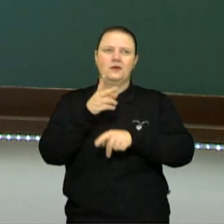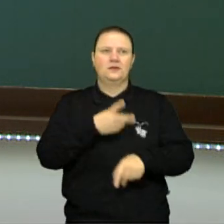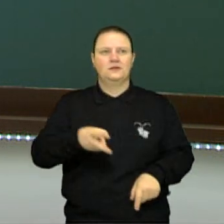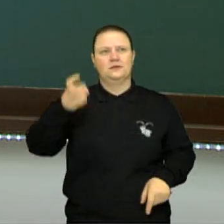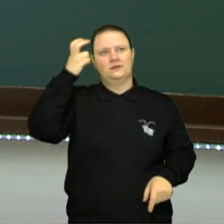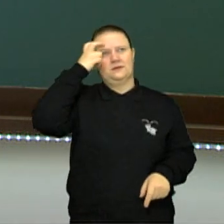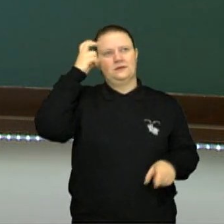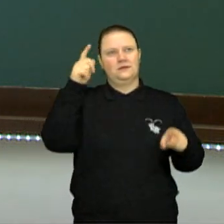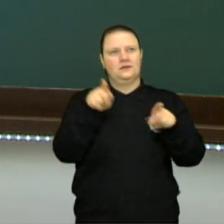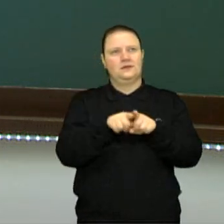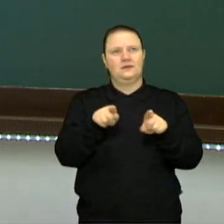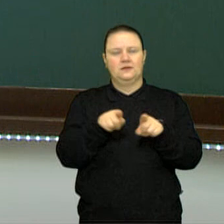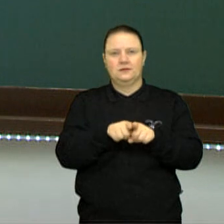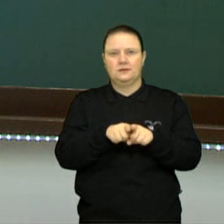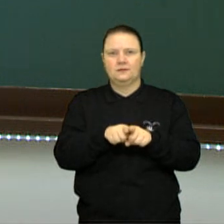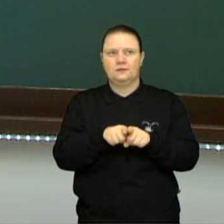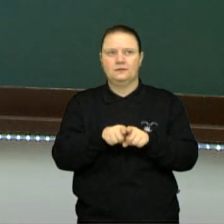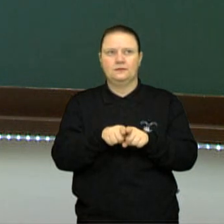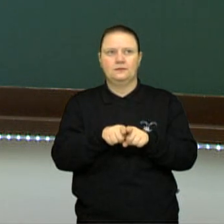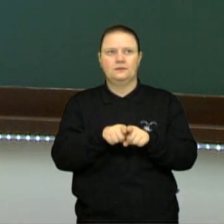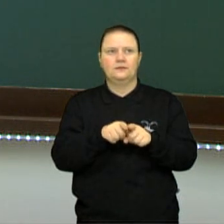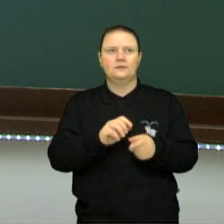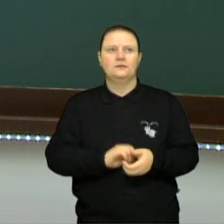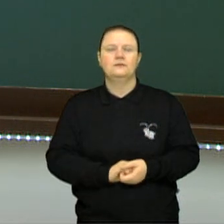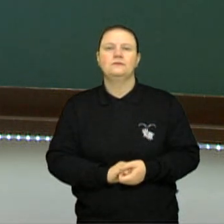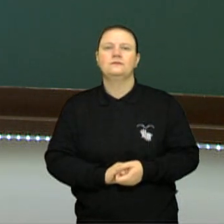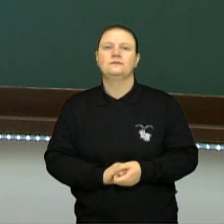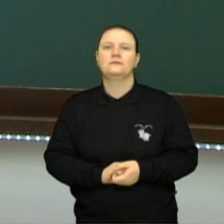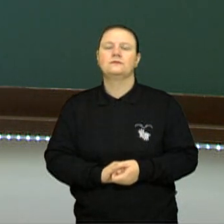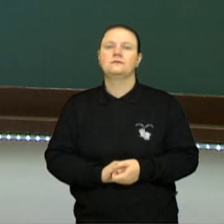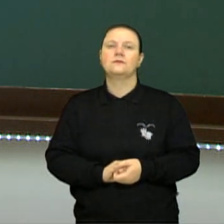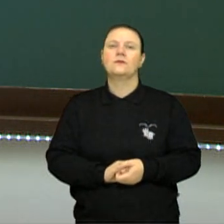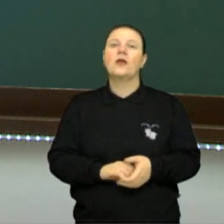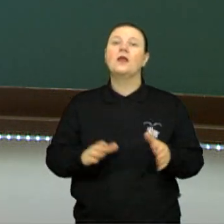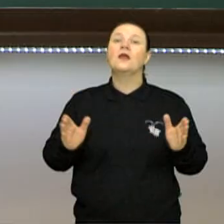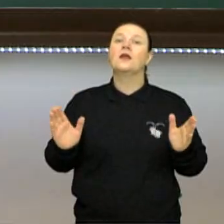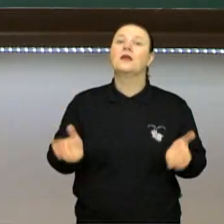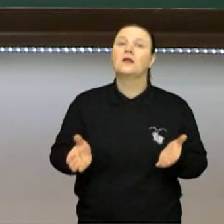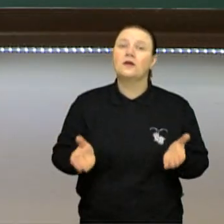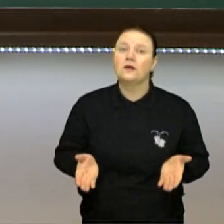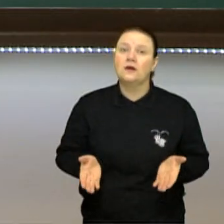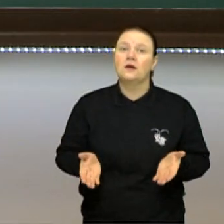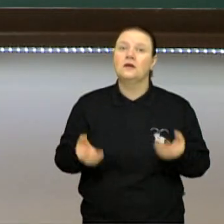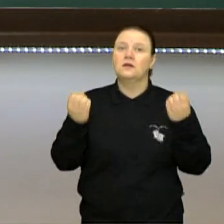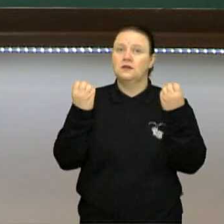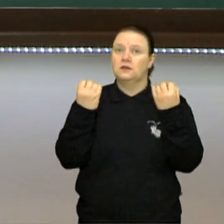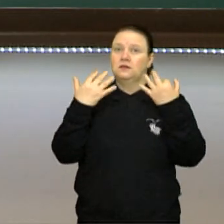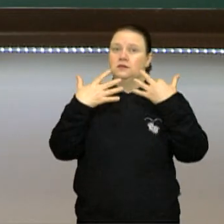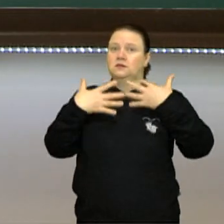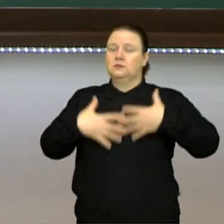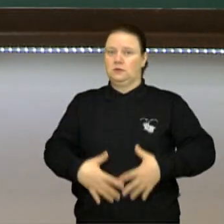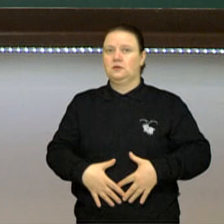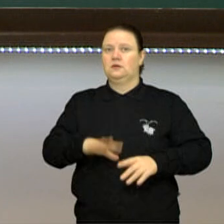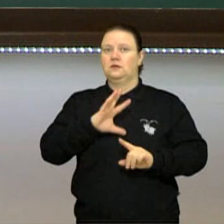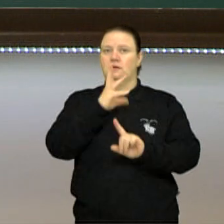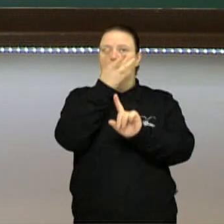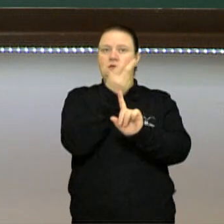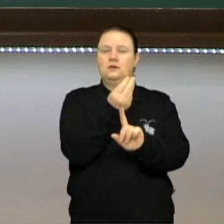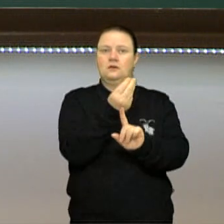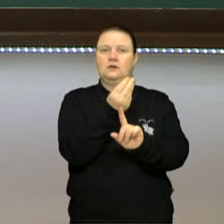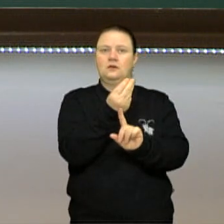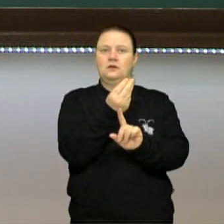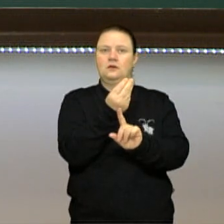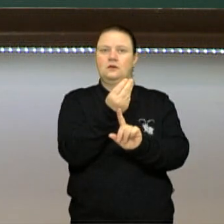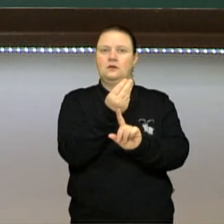né? Aqui as nossas referências, a nossa tela azul. Então a gente falou, né, dessa arte o que